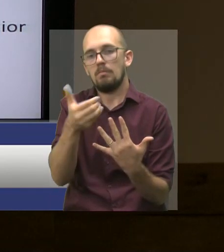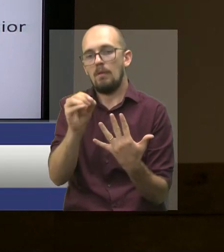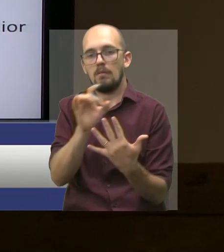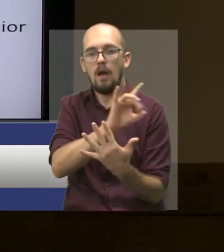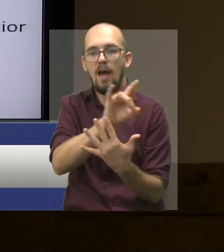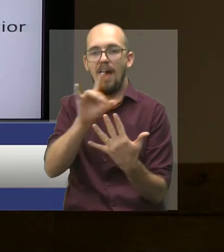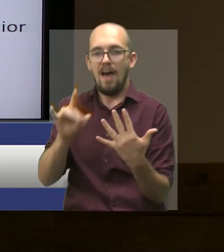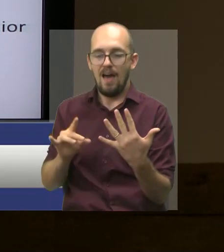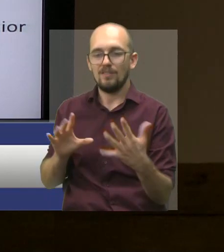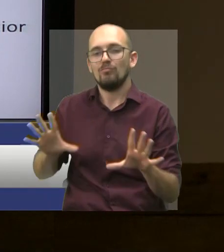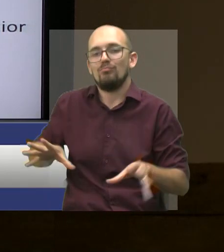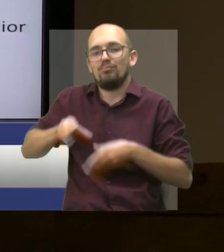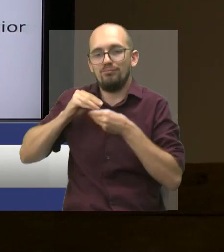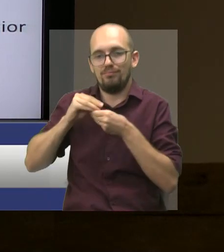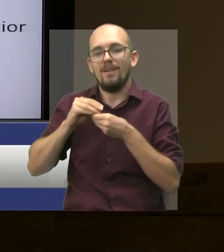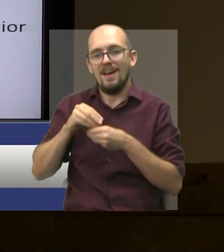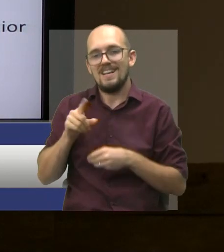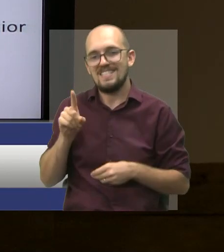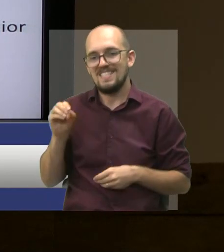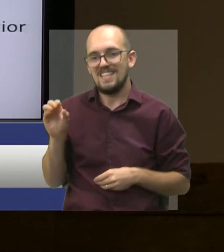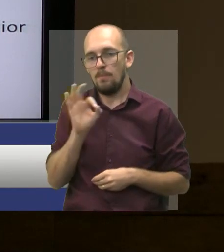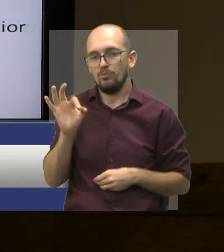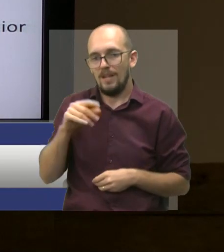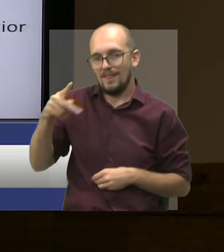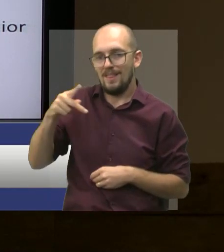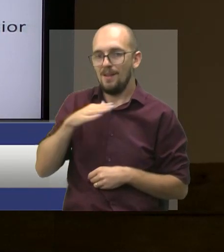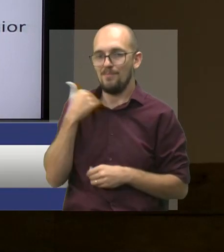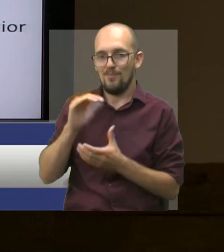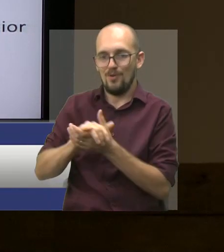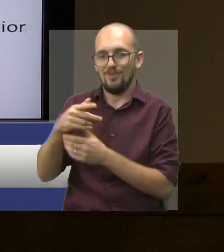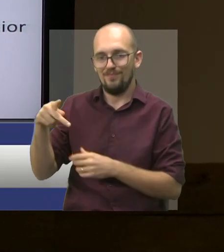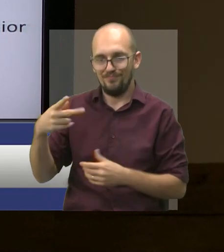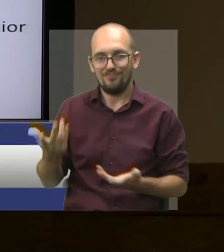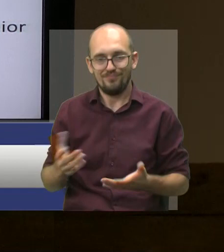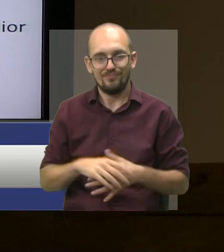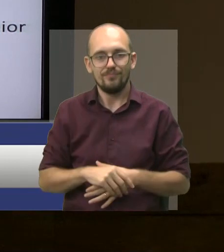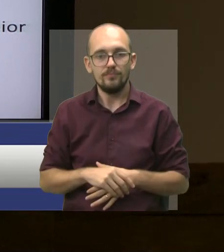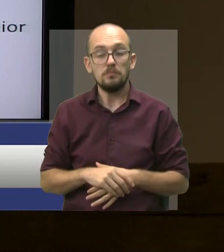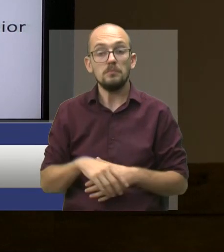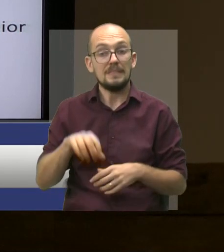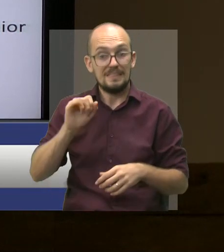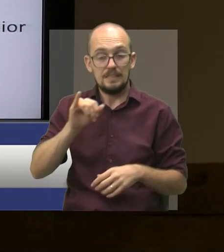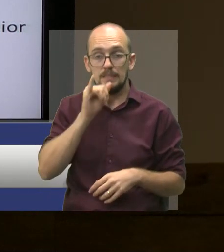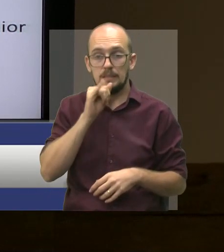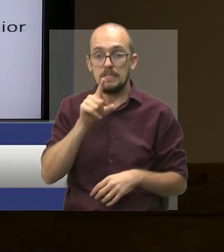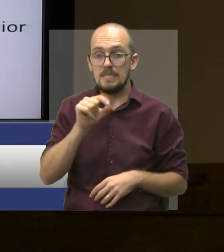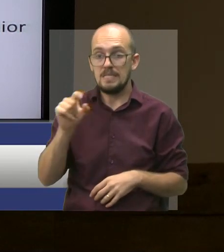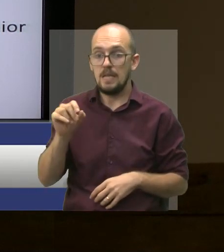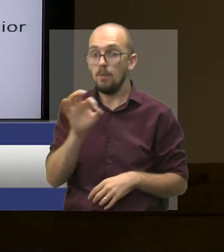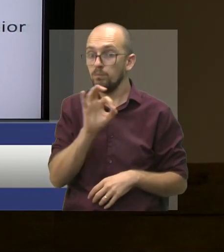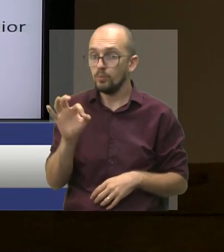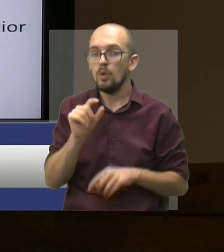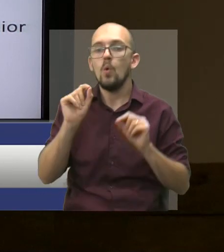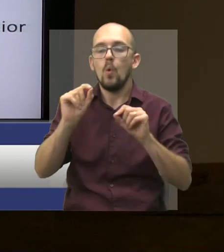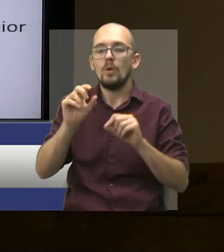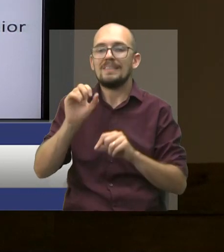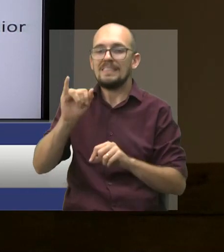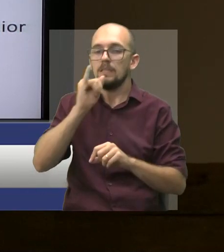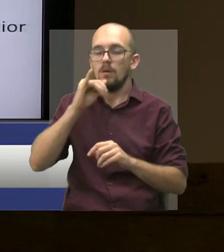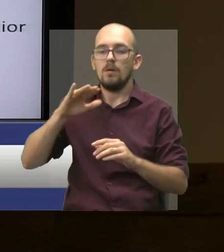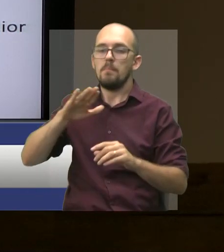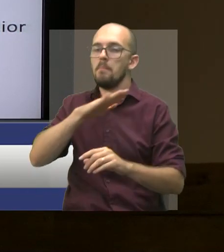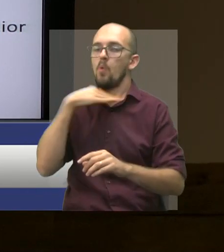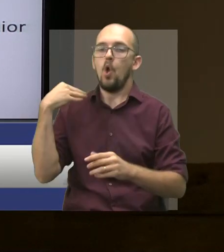benefício. Ele vai manter em 100% do benefício desde que ocorra a morte por acidente de